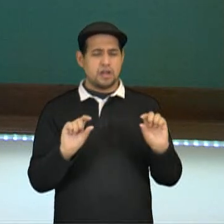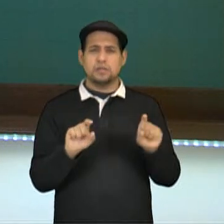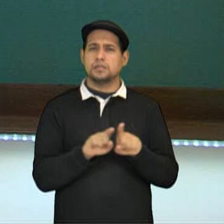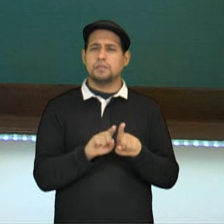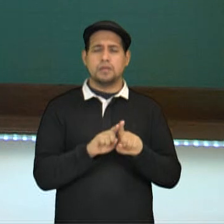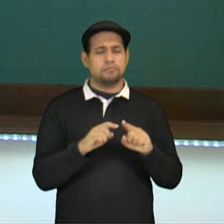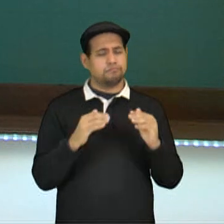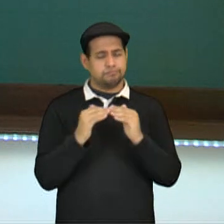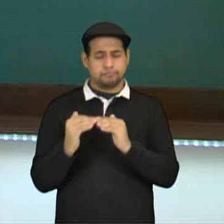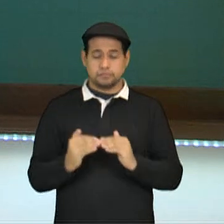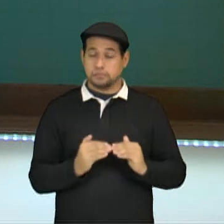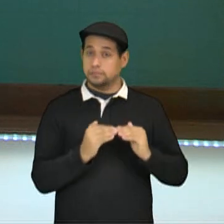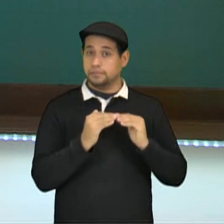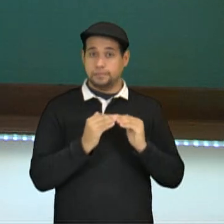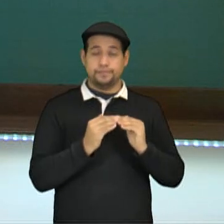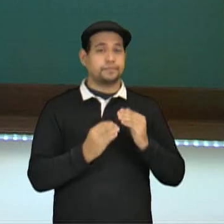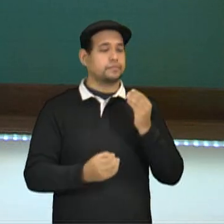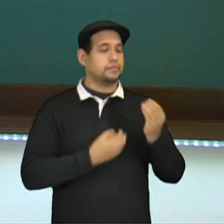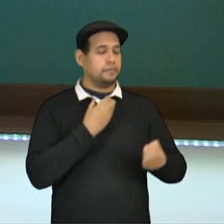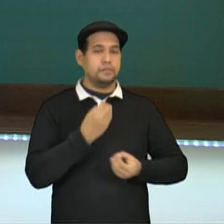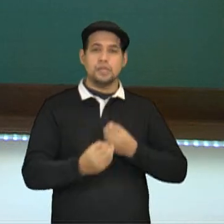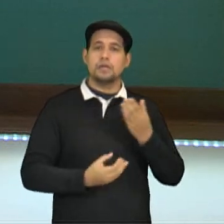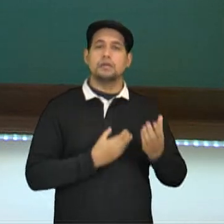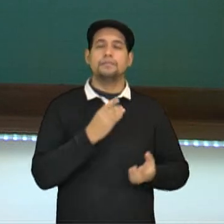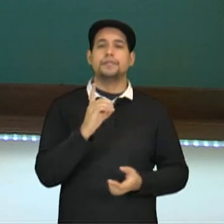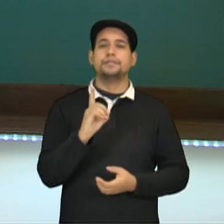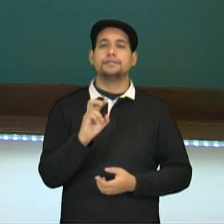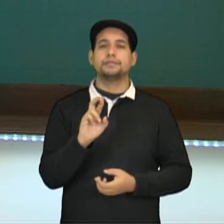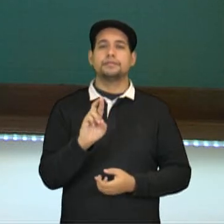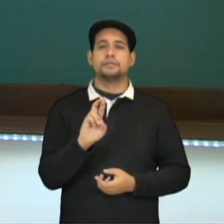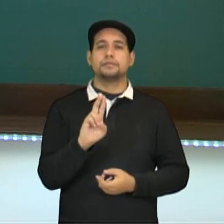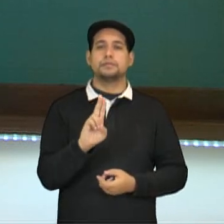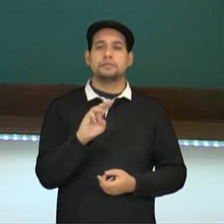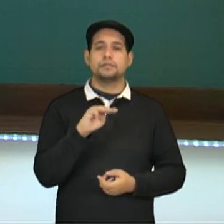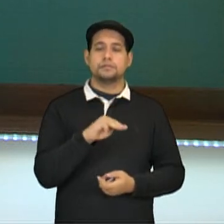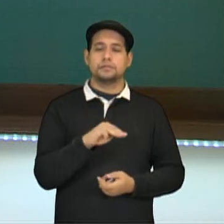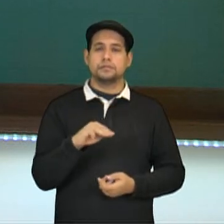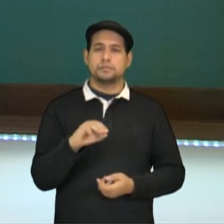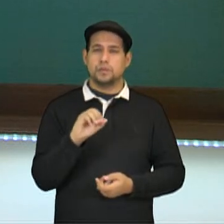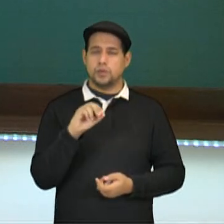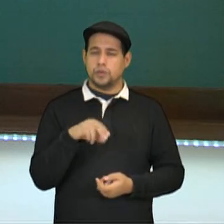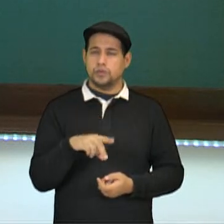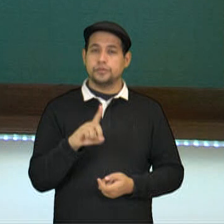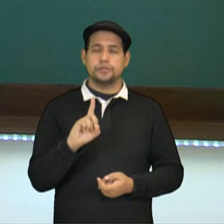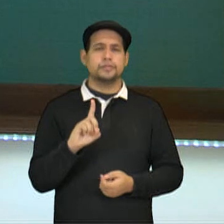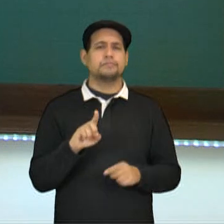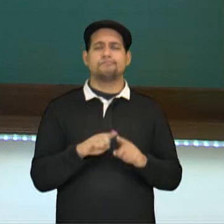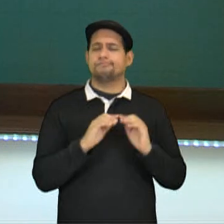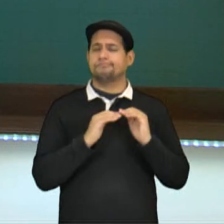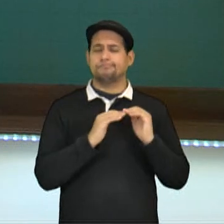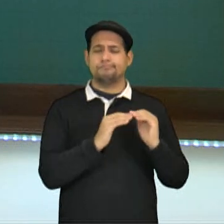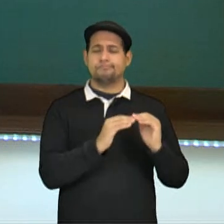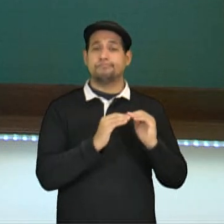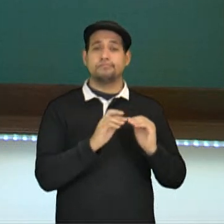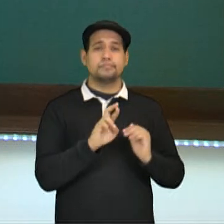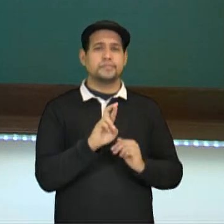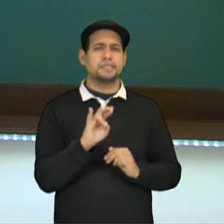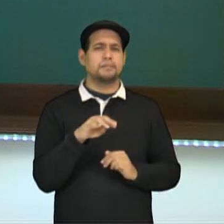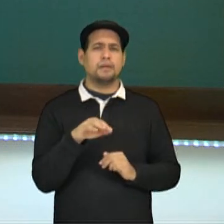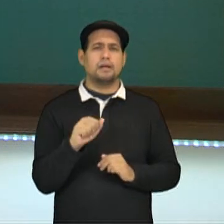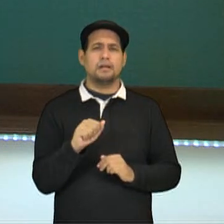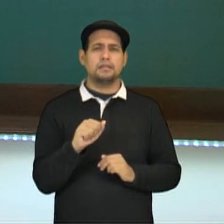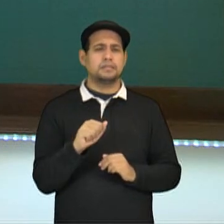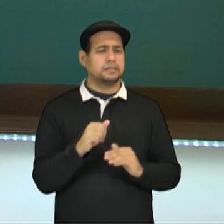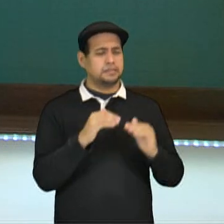rimas. O poema do Carlos Drummond de Andrade, ele não segue esse mesmo padrão. Rima, o poema não apresenta